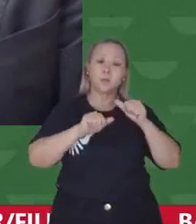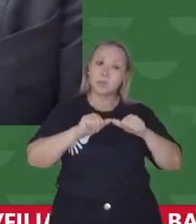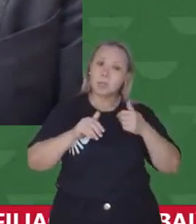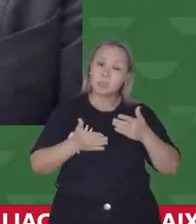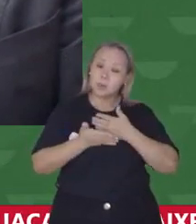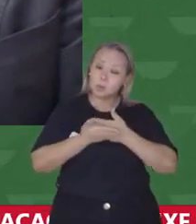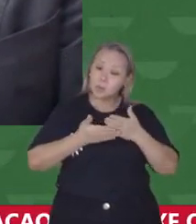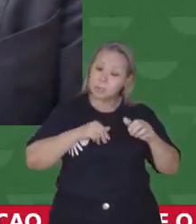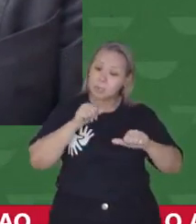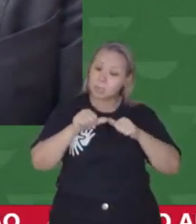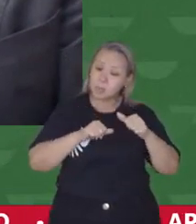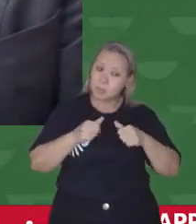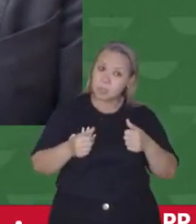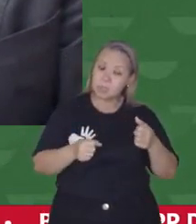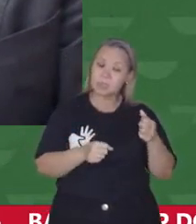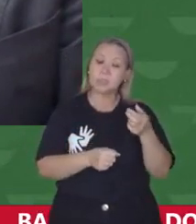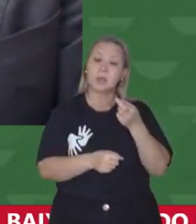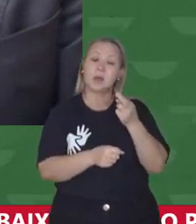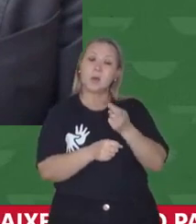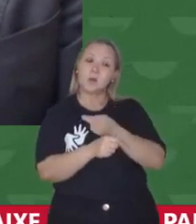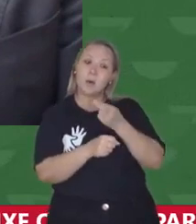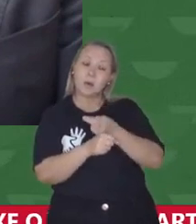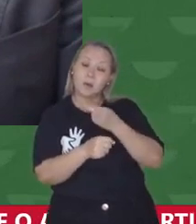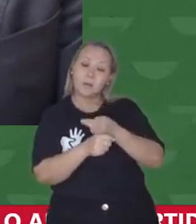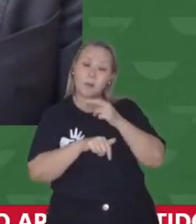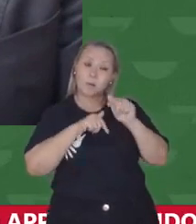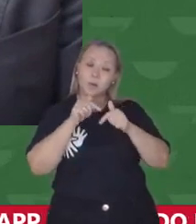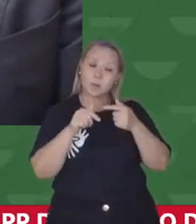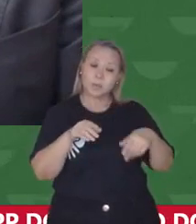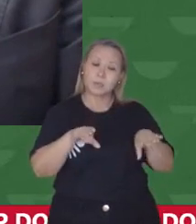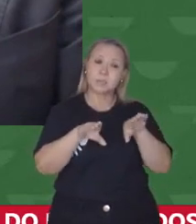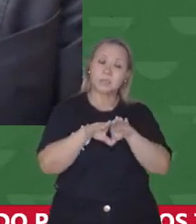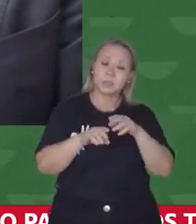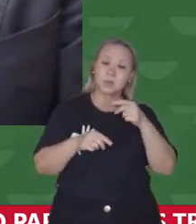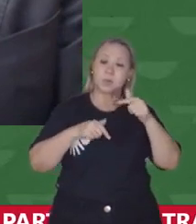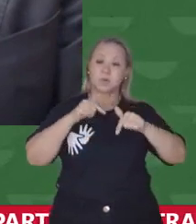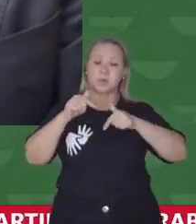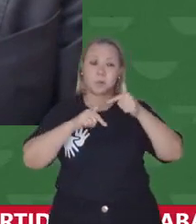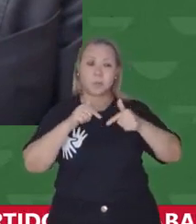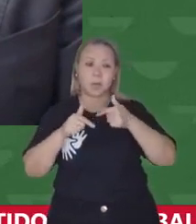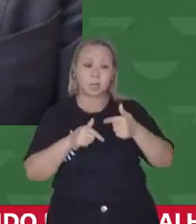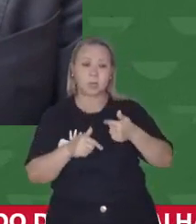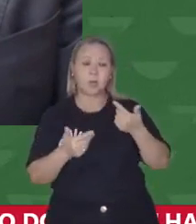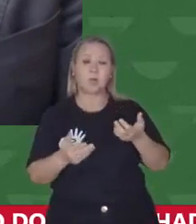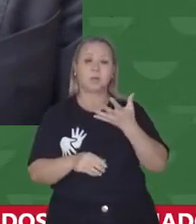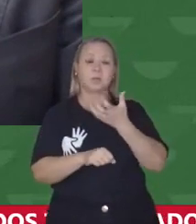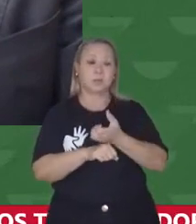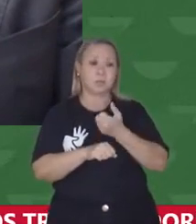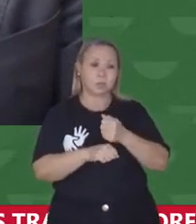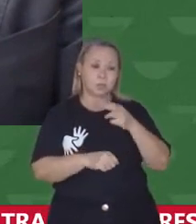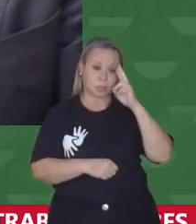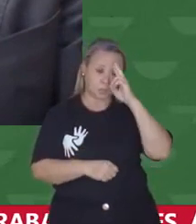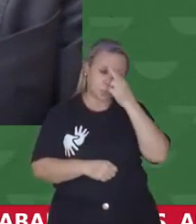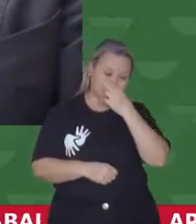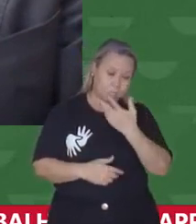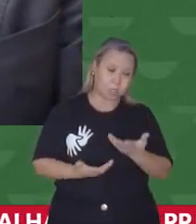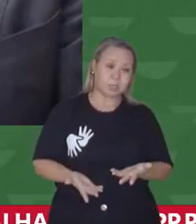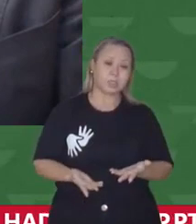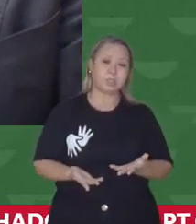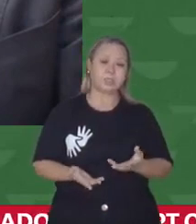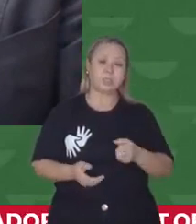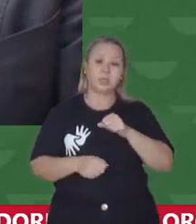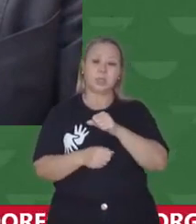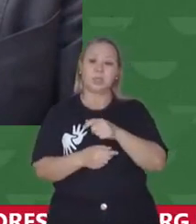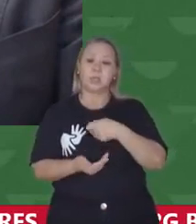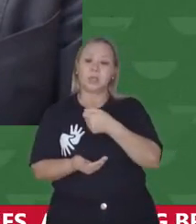Uma reforma trabalhista que inclua os trabalhadores de aplicativos, etc. Uma reforma tributária que distribua a renda,